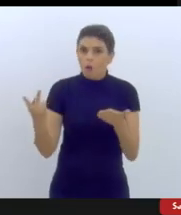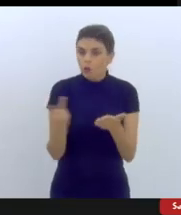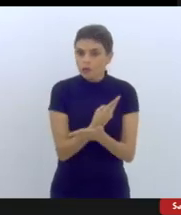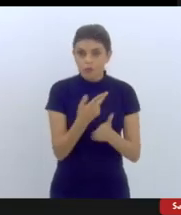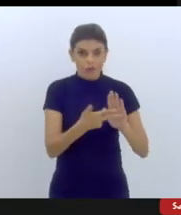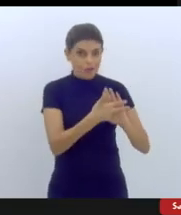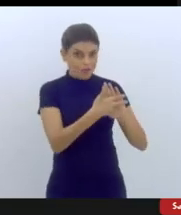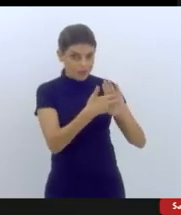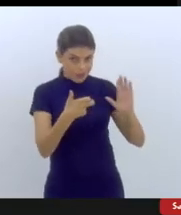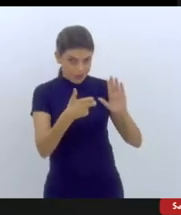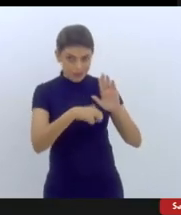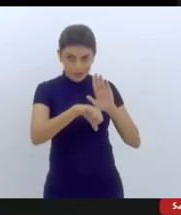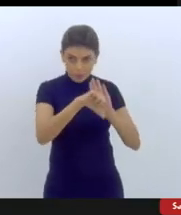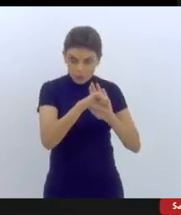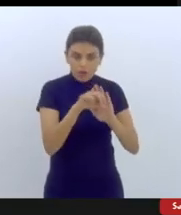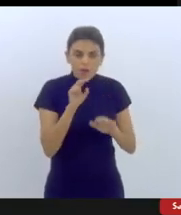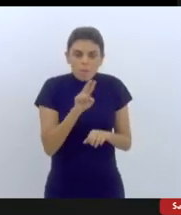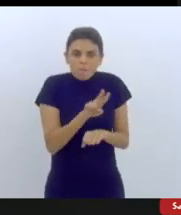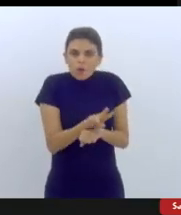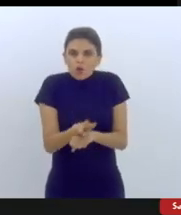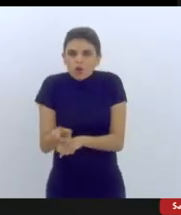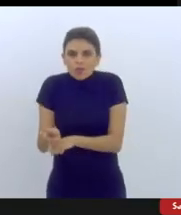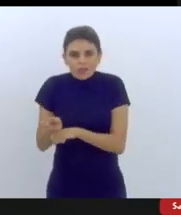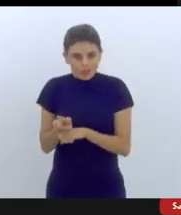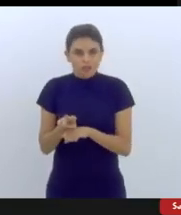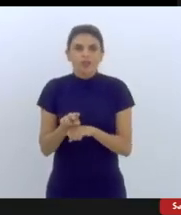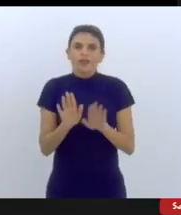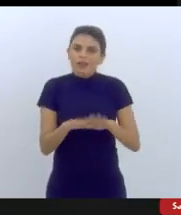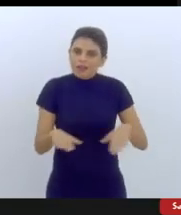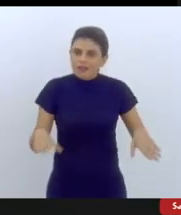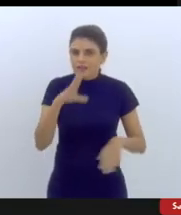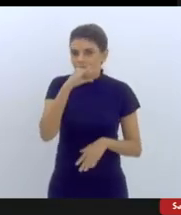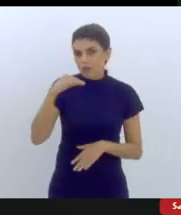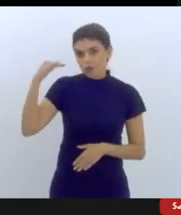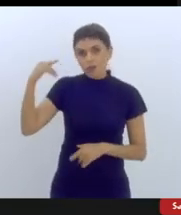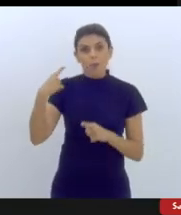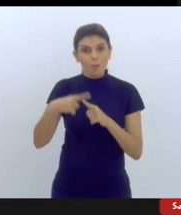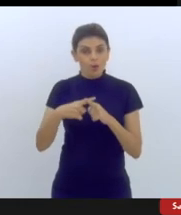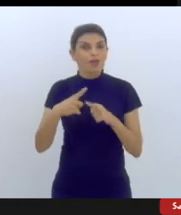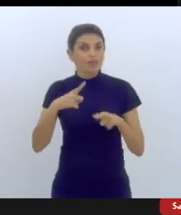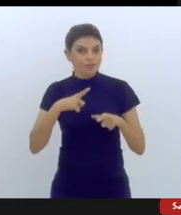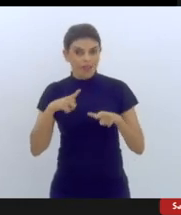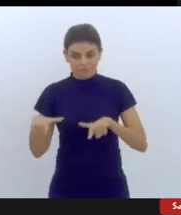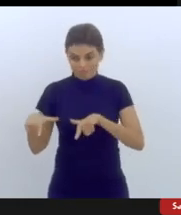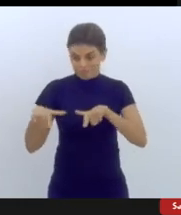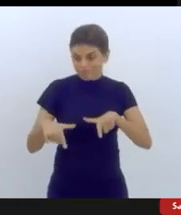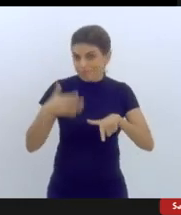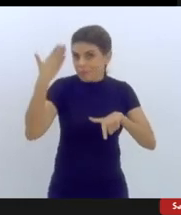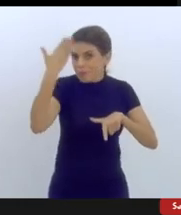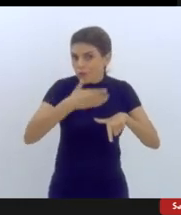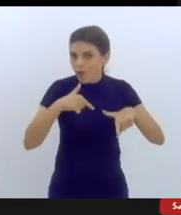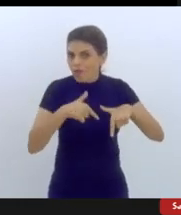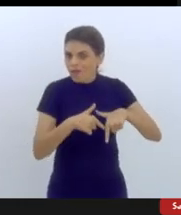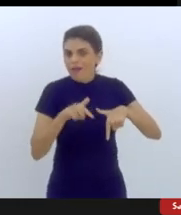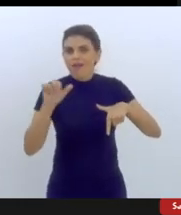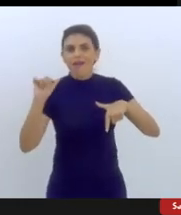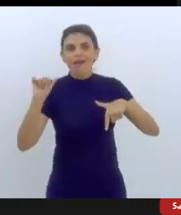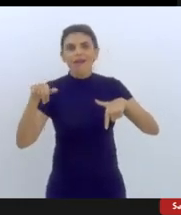dessas crianças e desses adolescentes que serão atendidos, porque nesse sentido não